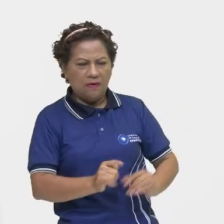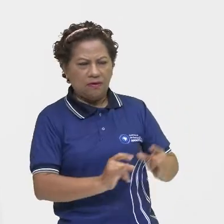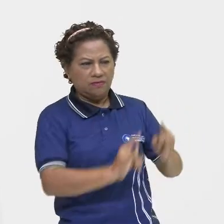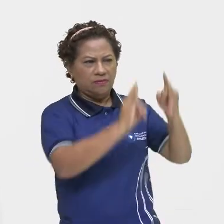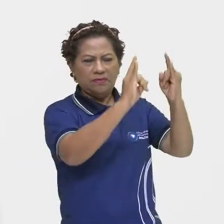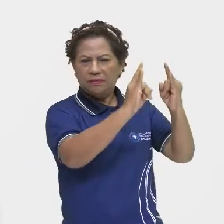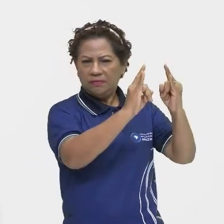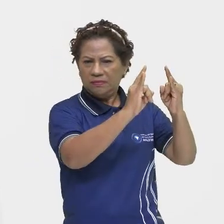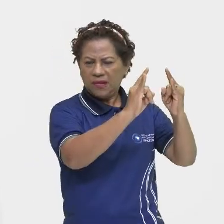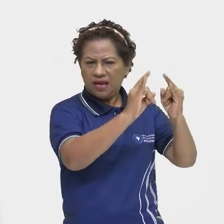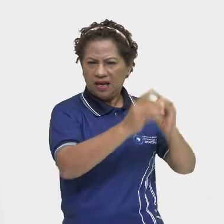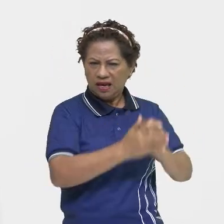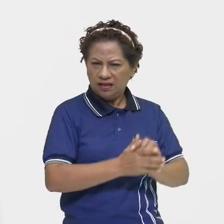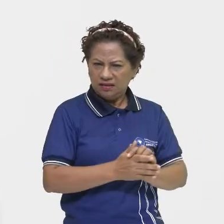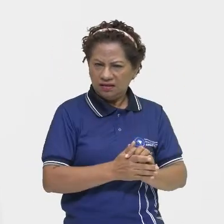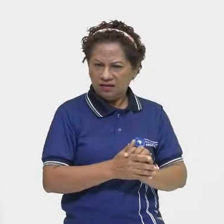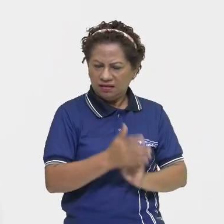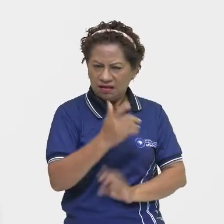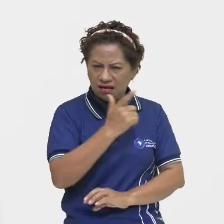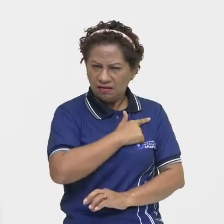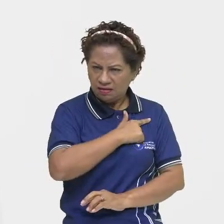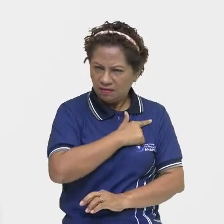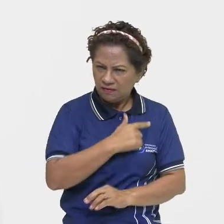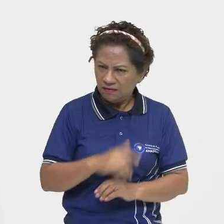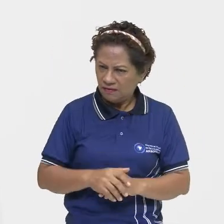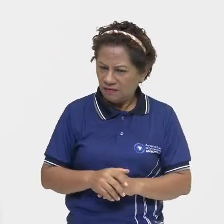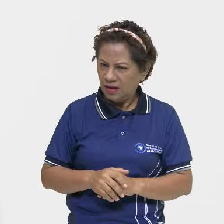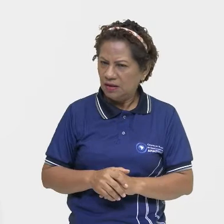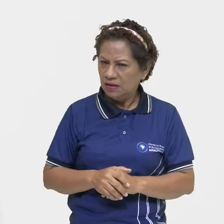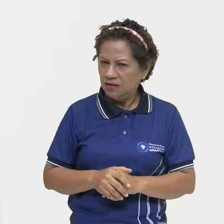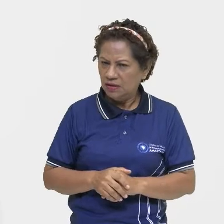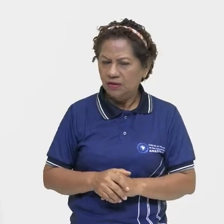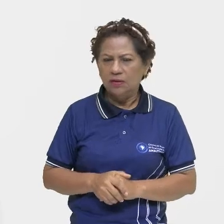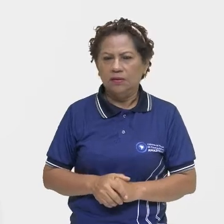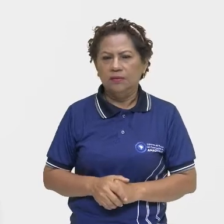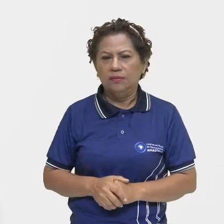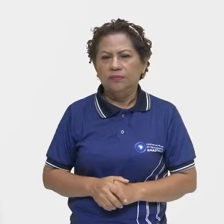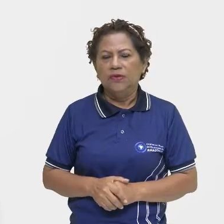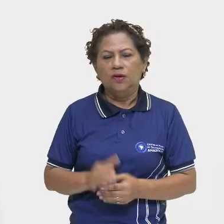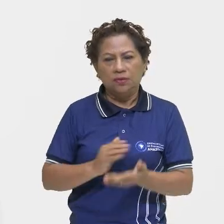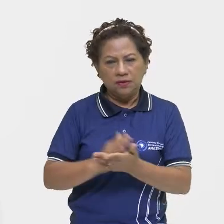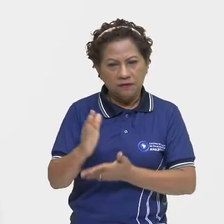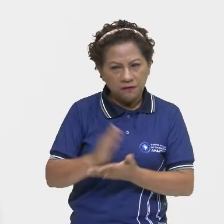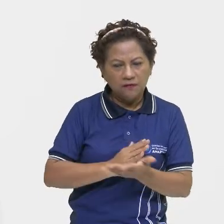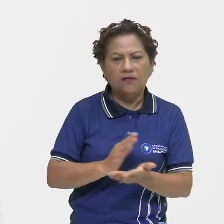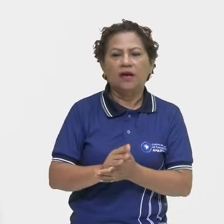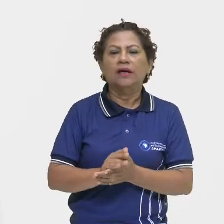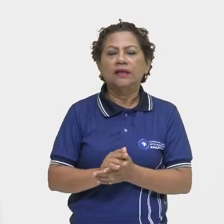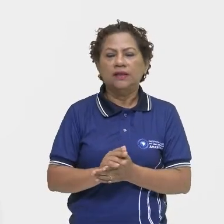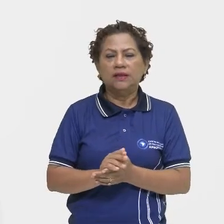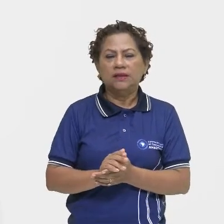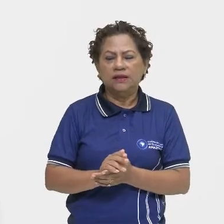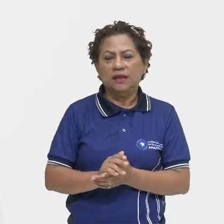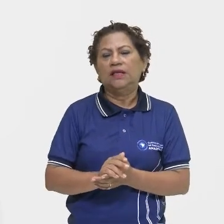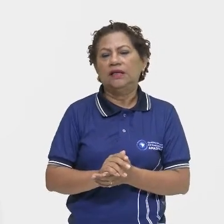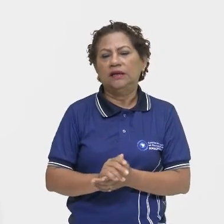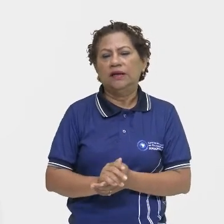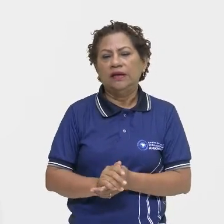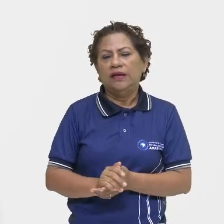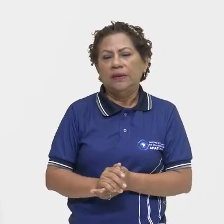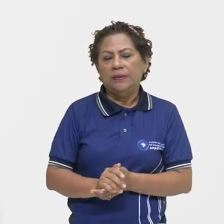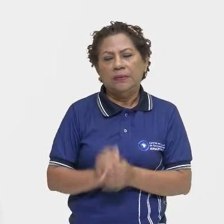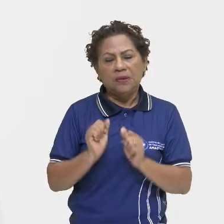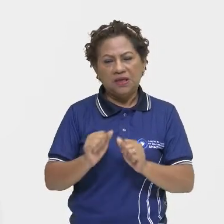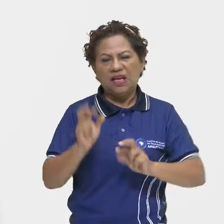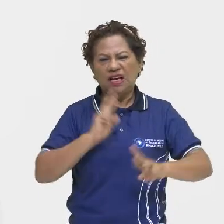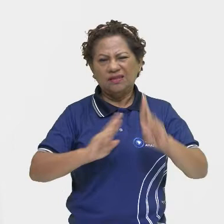Geralmente, as pichações possuem conotação política ou social. A pichação é